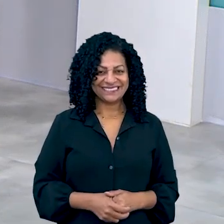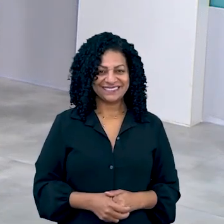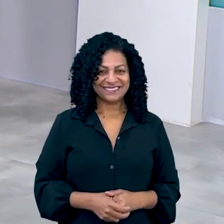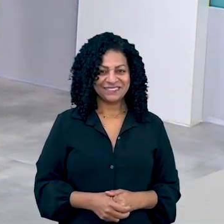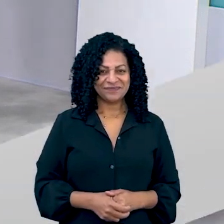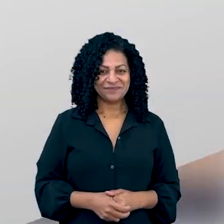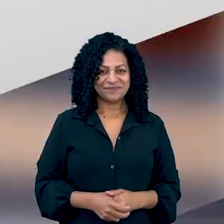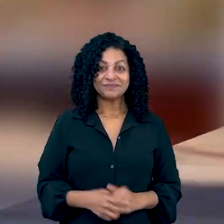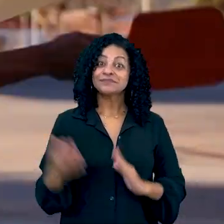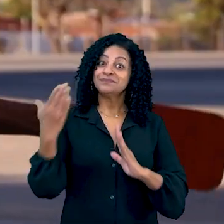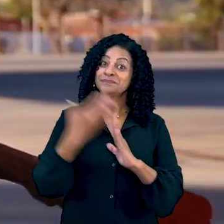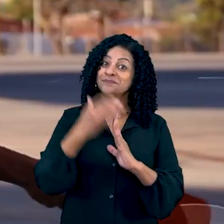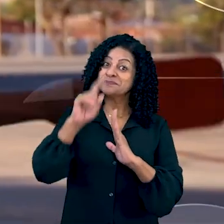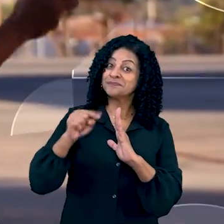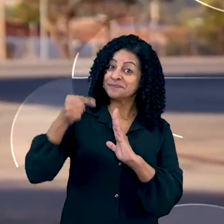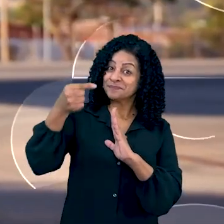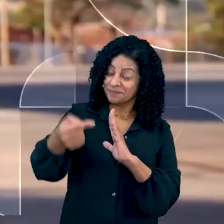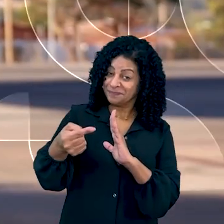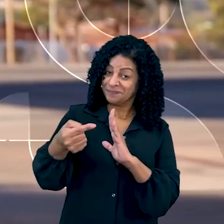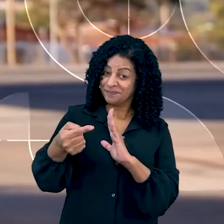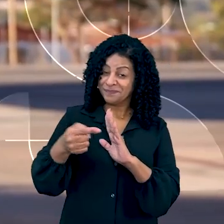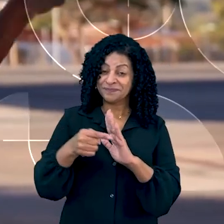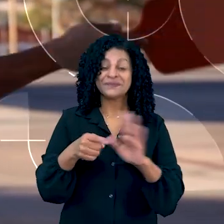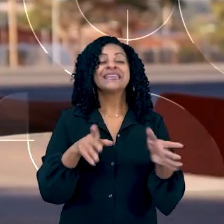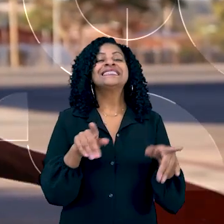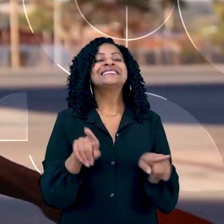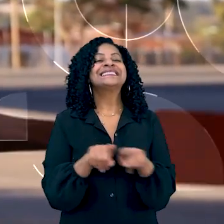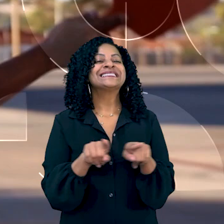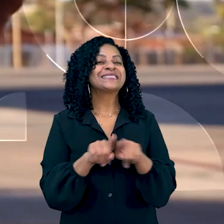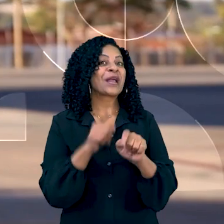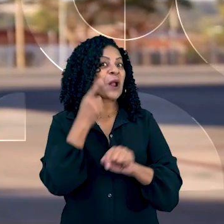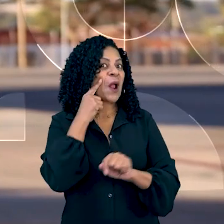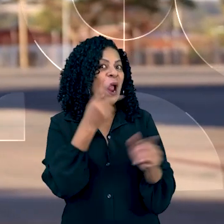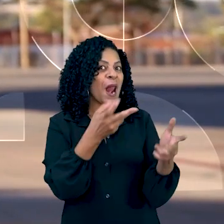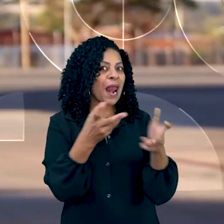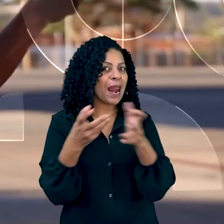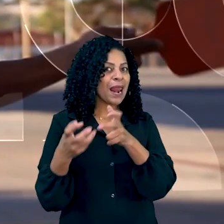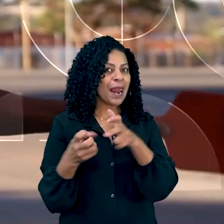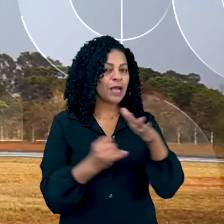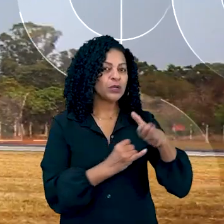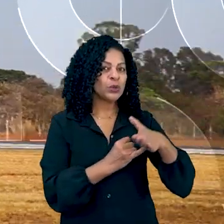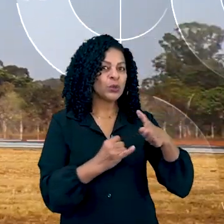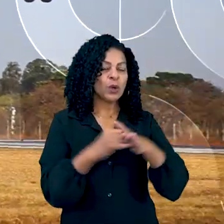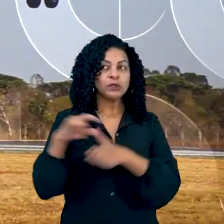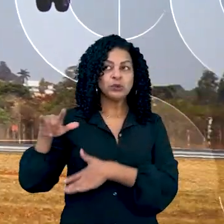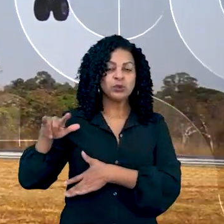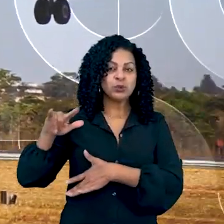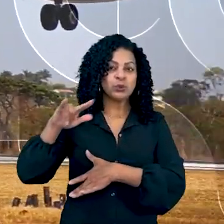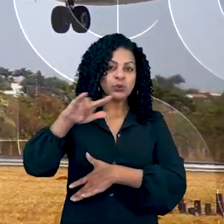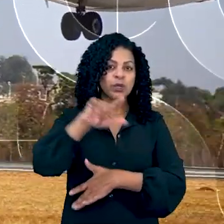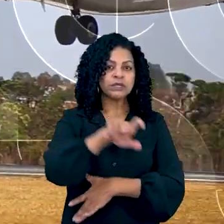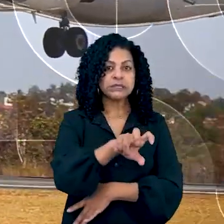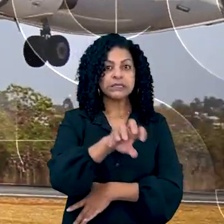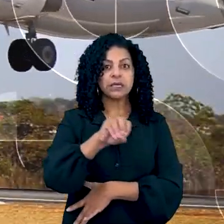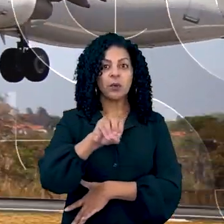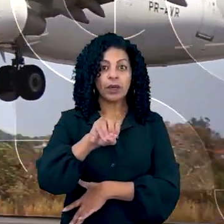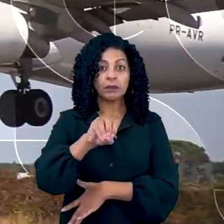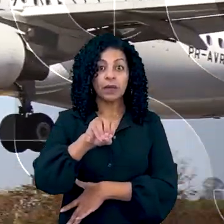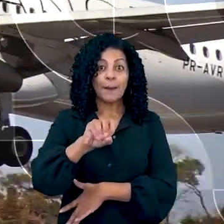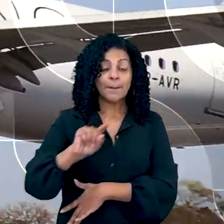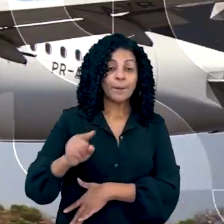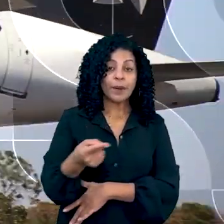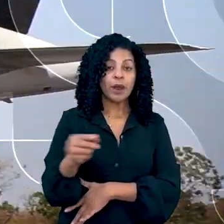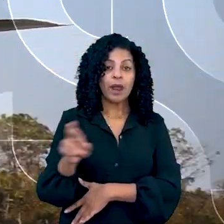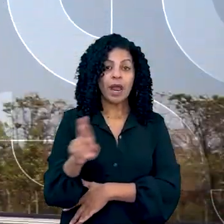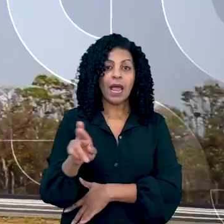Samantha, e até mais. E no próximo bloco, no nosso giro pelas turmas, você vai ver que uma indústria aeronáutica terá de pagar R$50